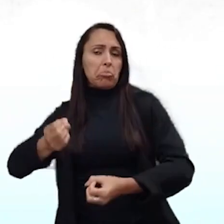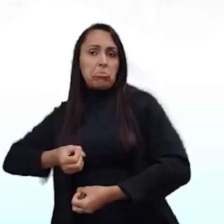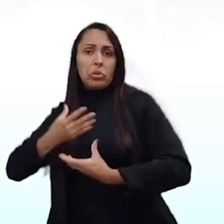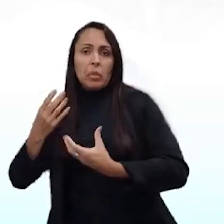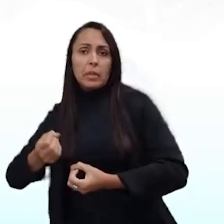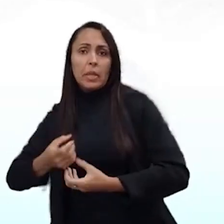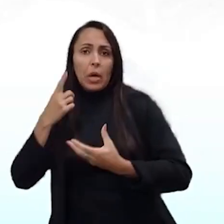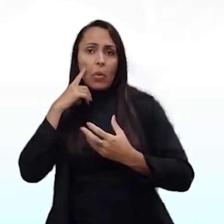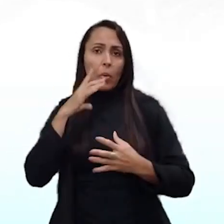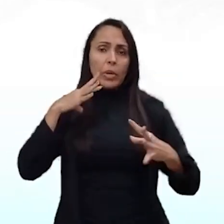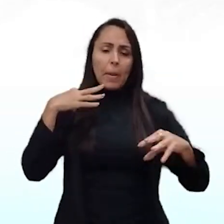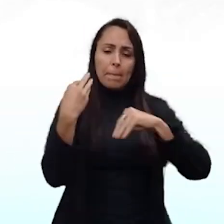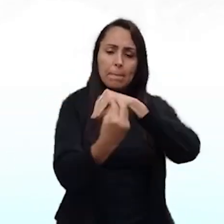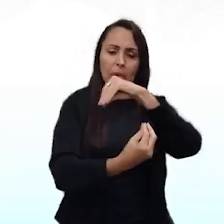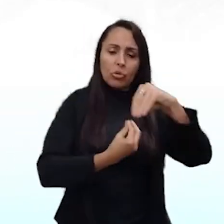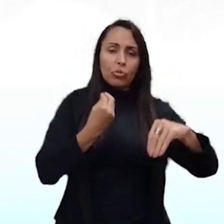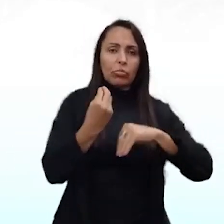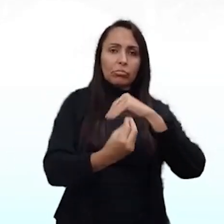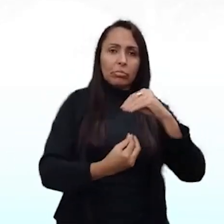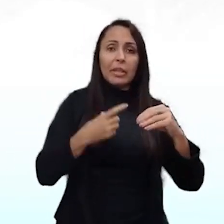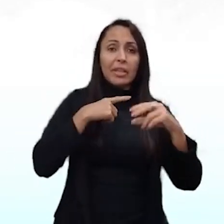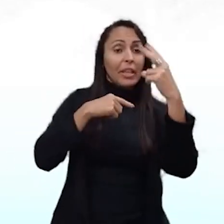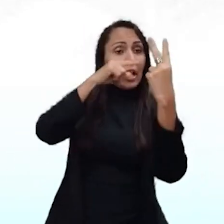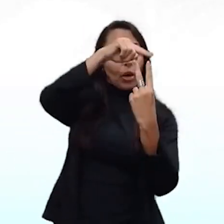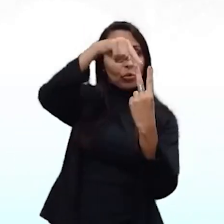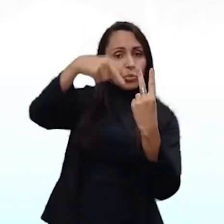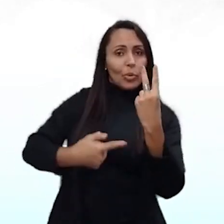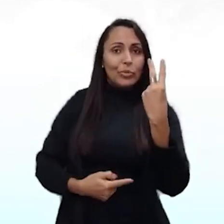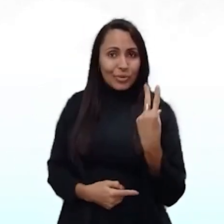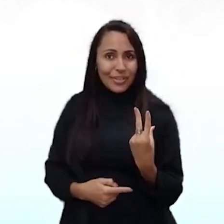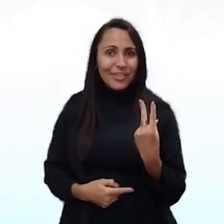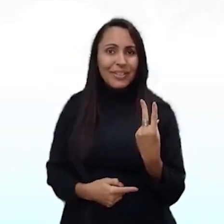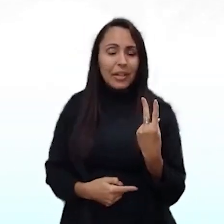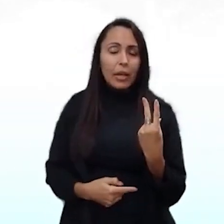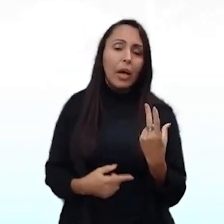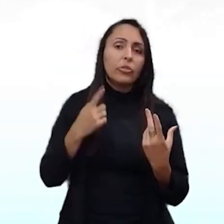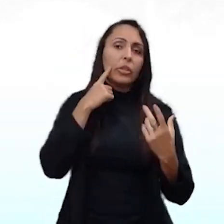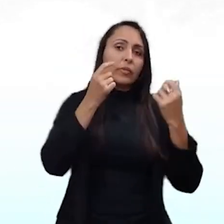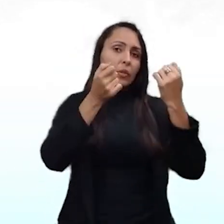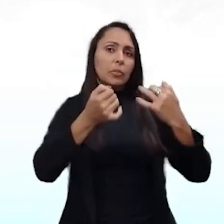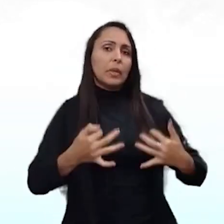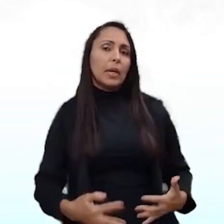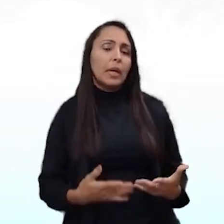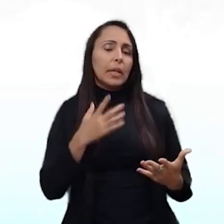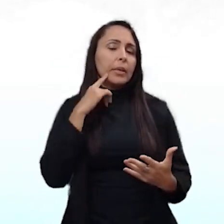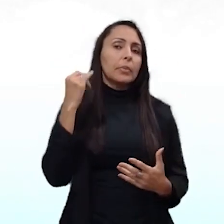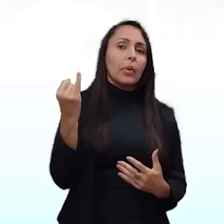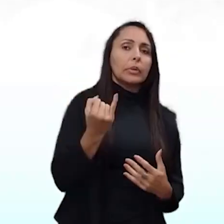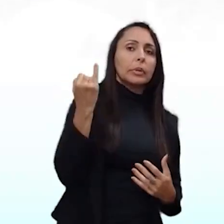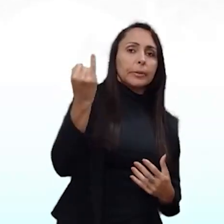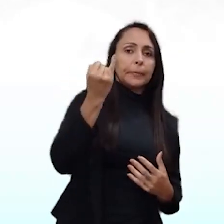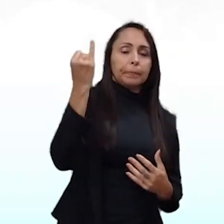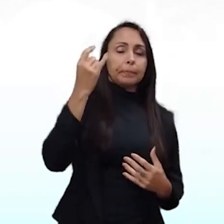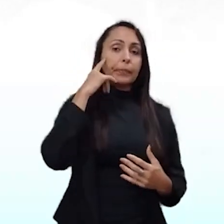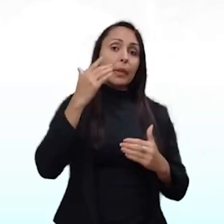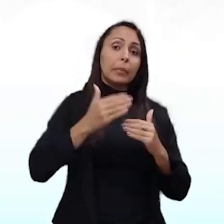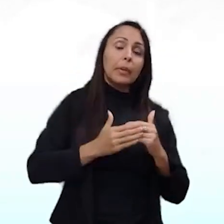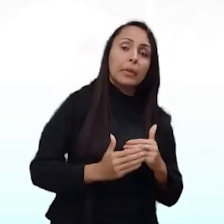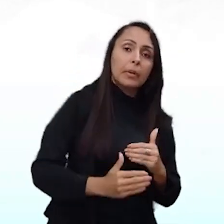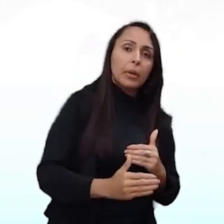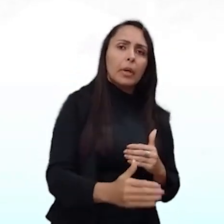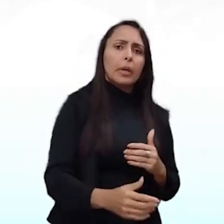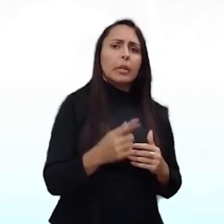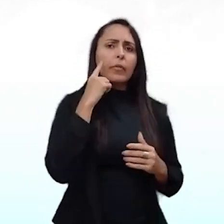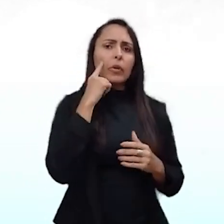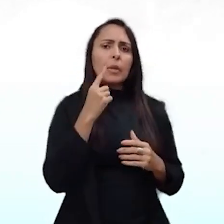a linguagem mista. E hoje a gente vai falar exatamente disso aí, porque é muito importante que, a partir do momento que você